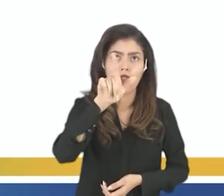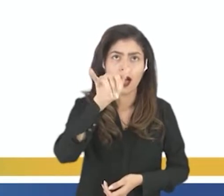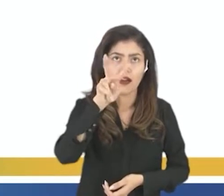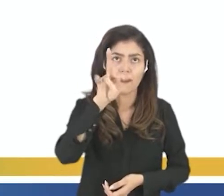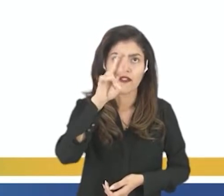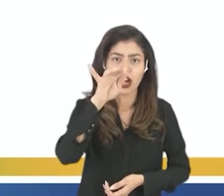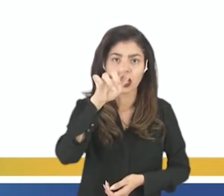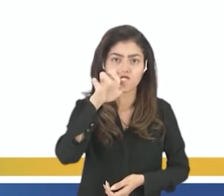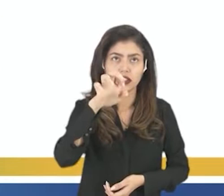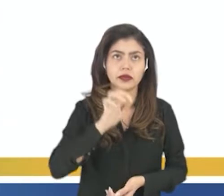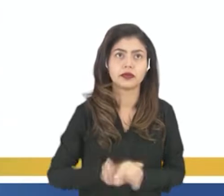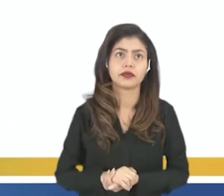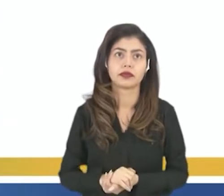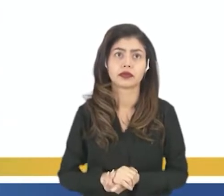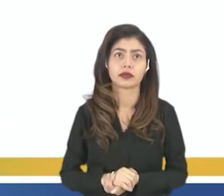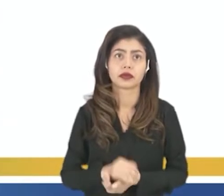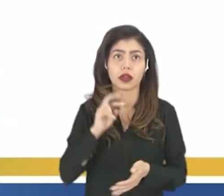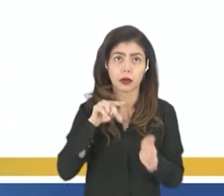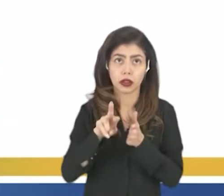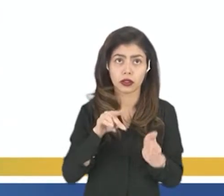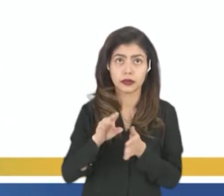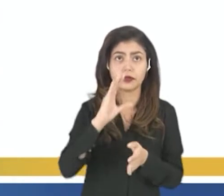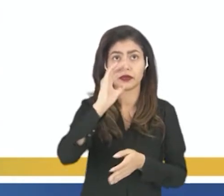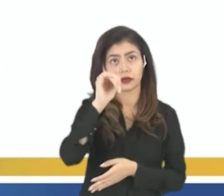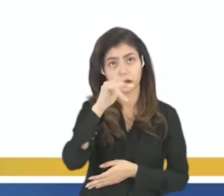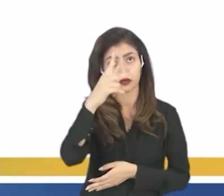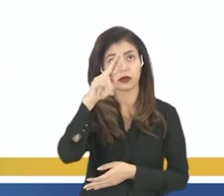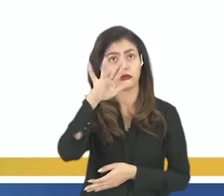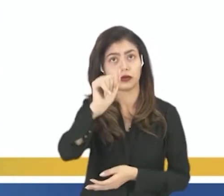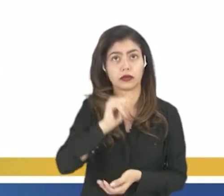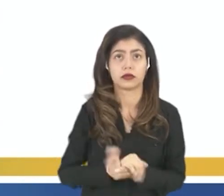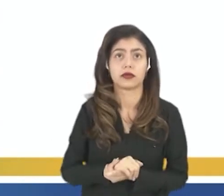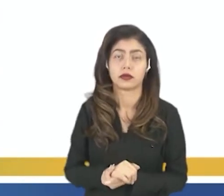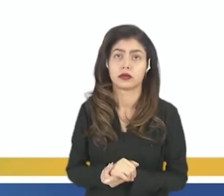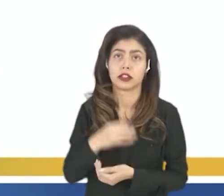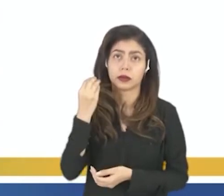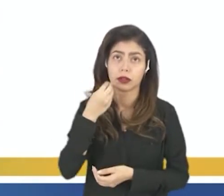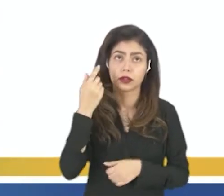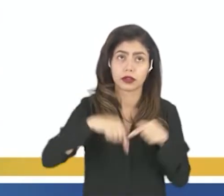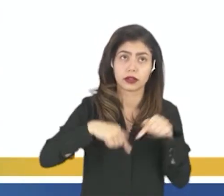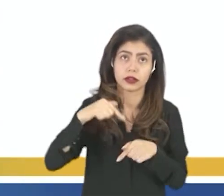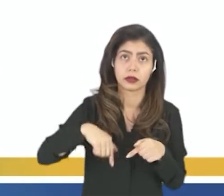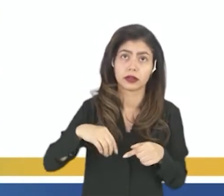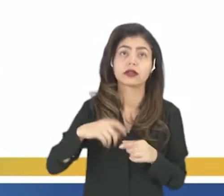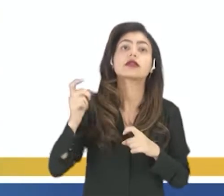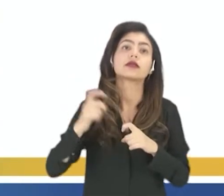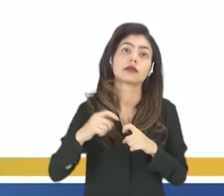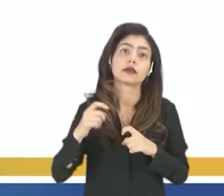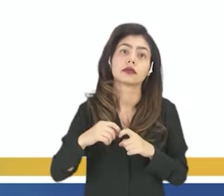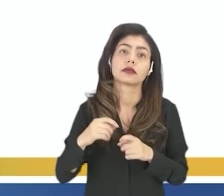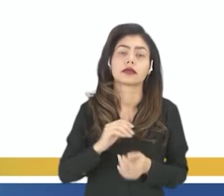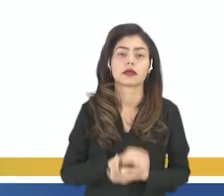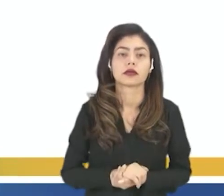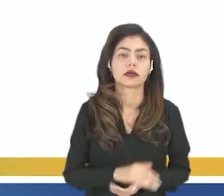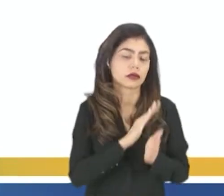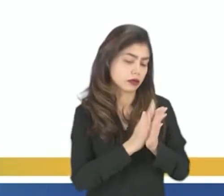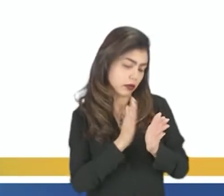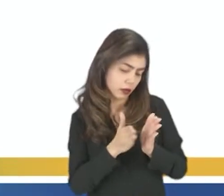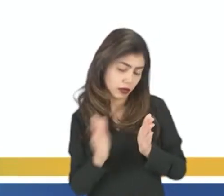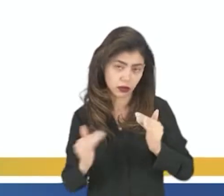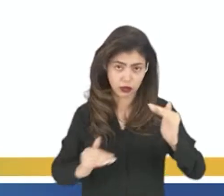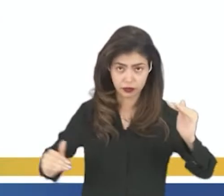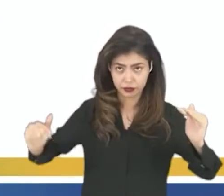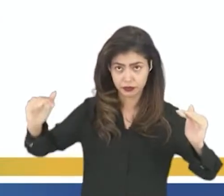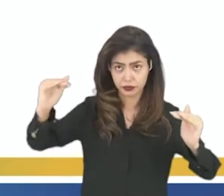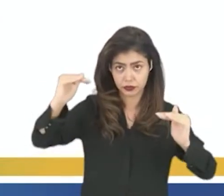biológico tem por exemplo cobaia se for utilizado em experiências químicas em laboratórios medicinais conforme o nível de